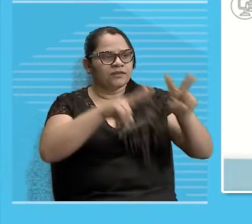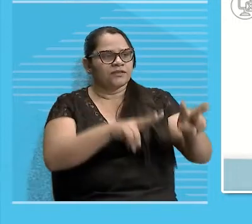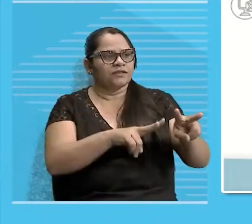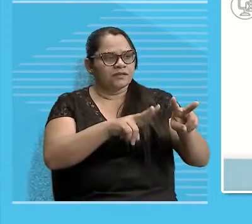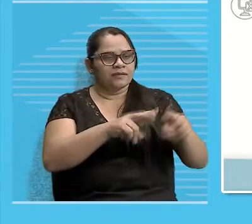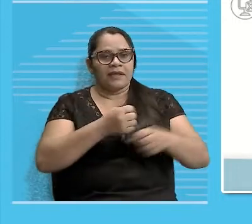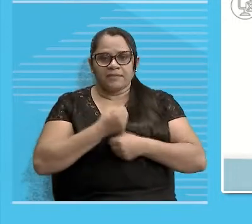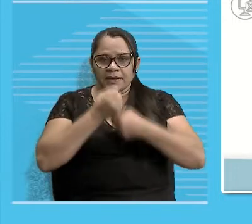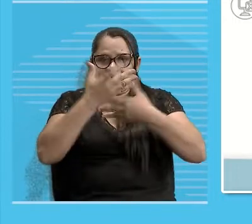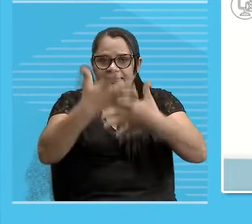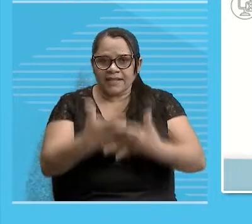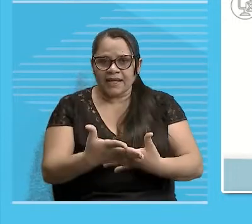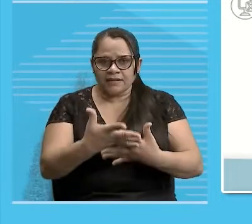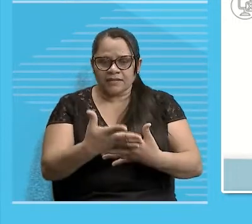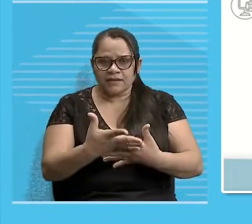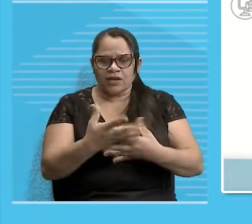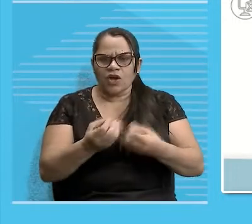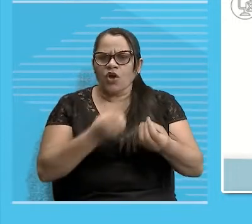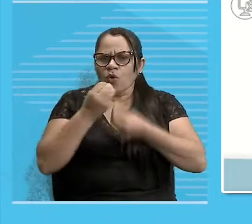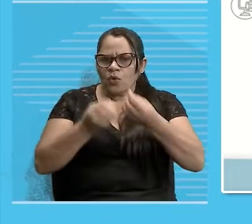expressividade dramática.